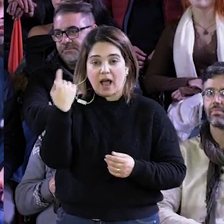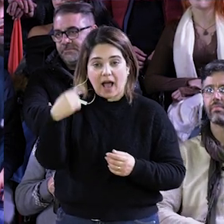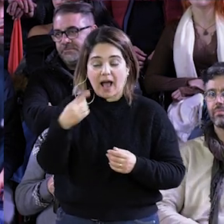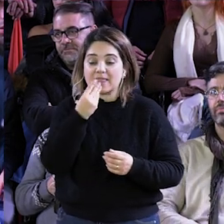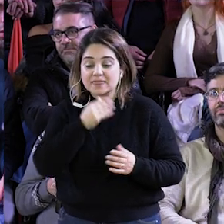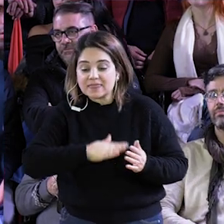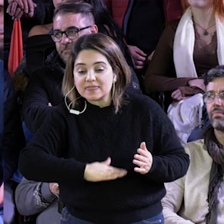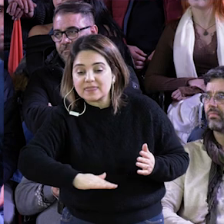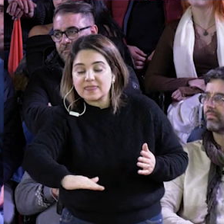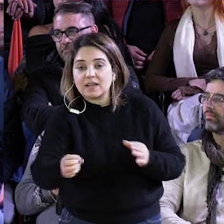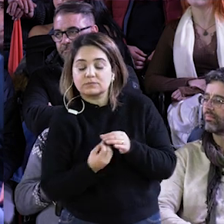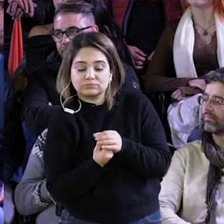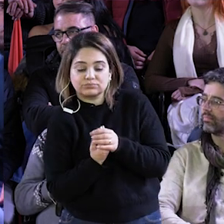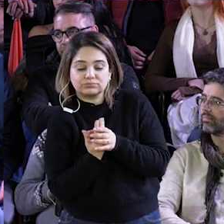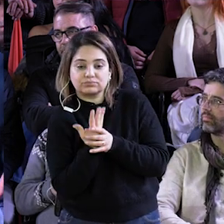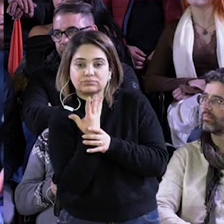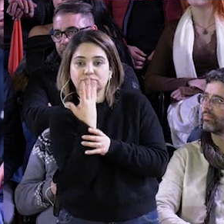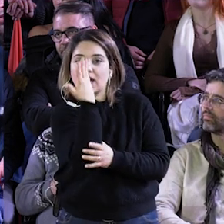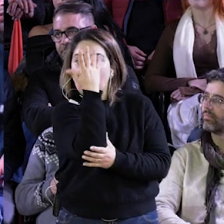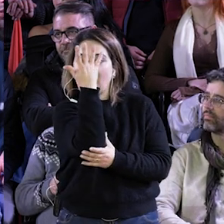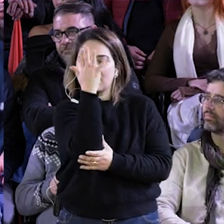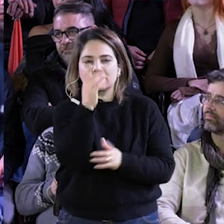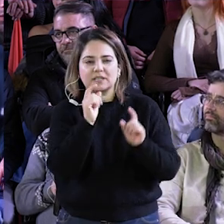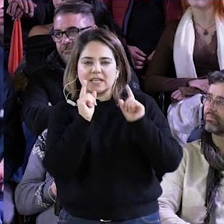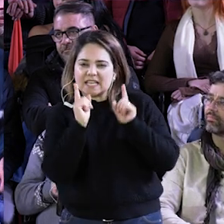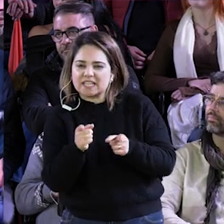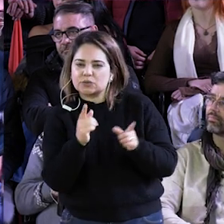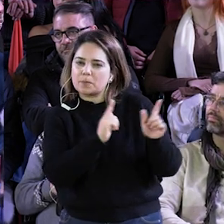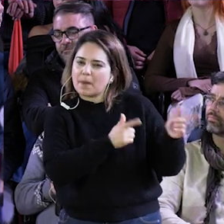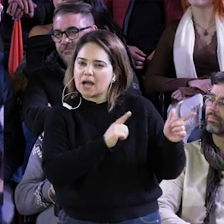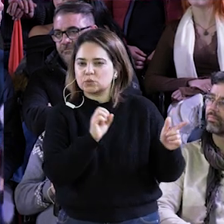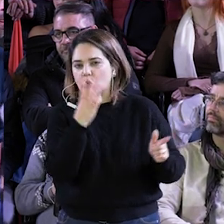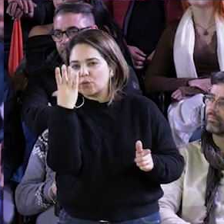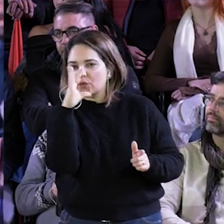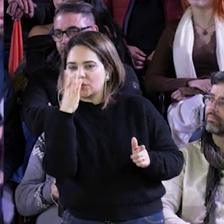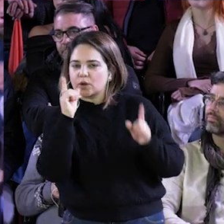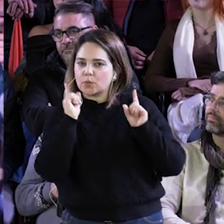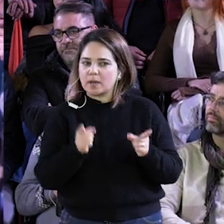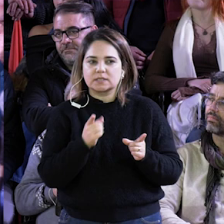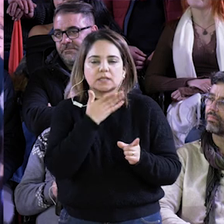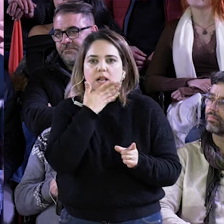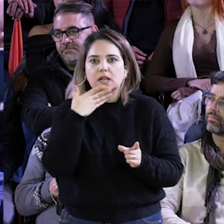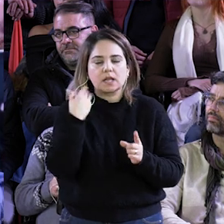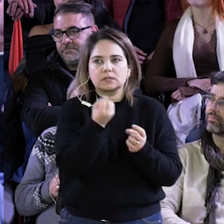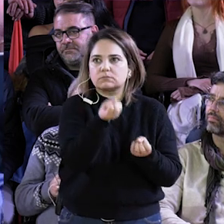fértil e que irrompem no início de março, ou antes, em fevereiro, num exuberante